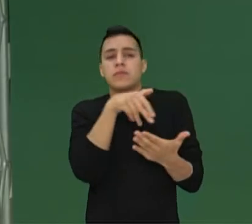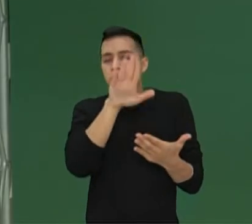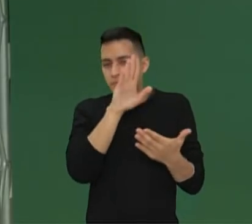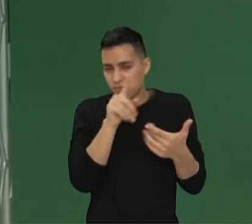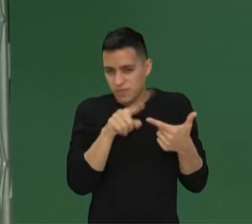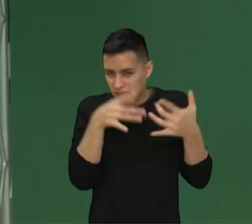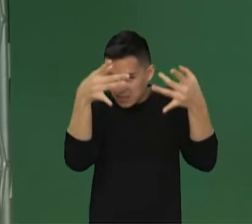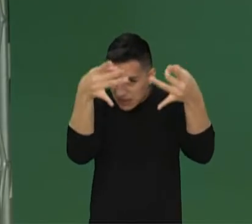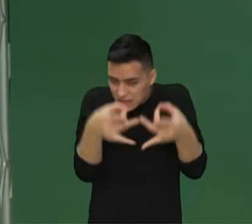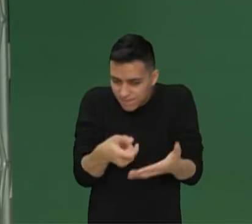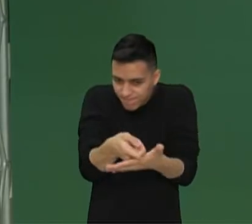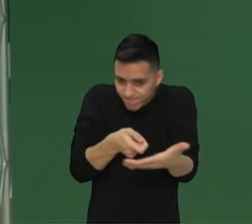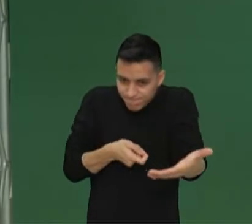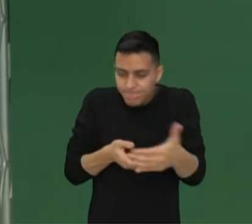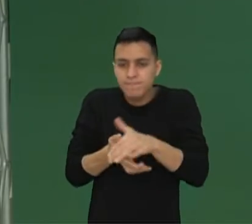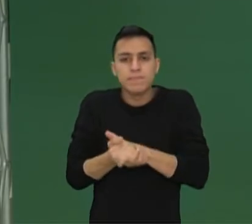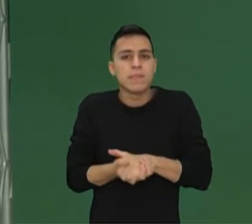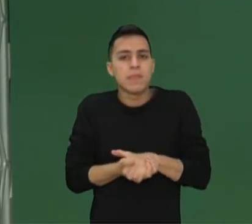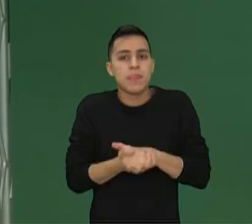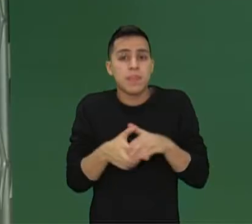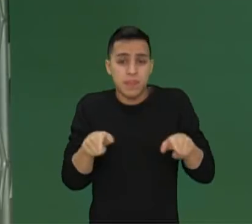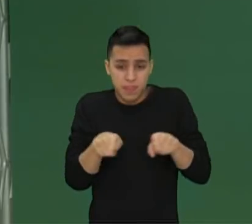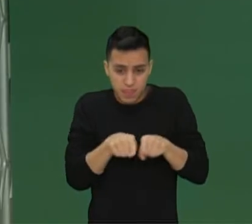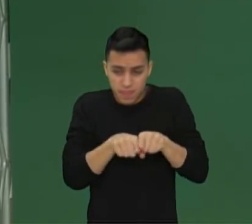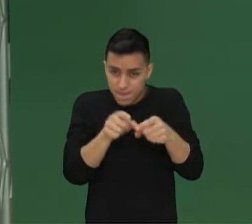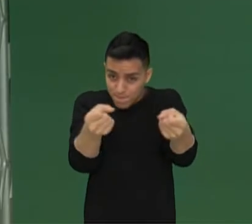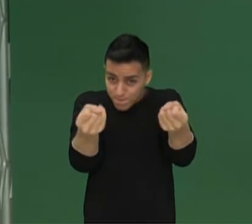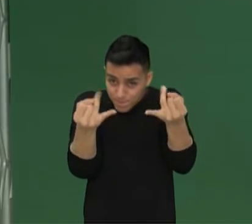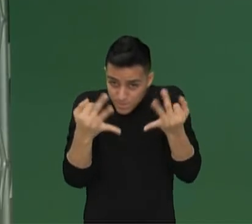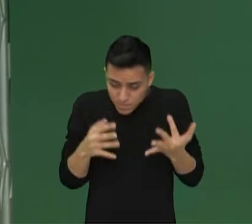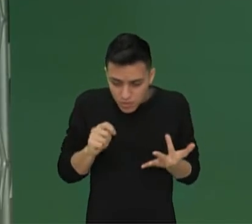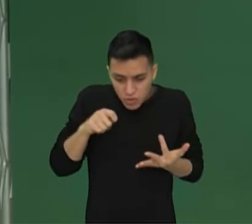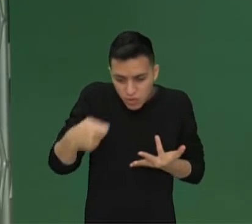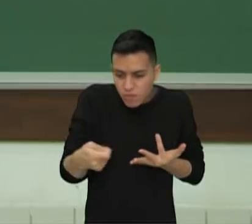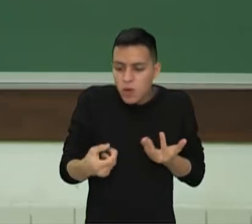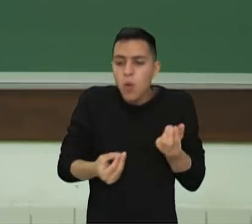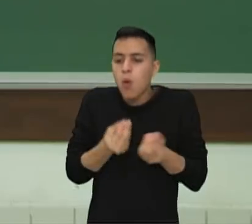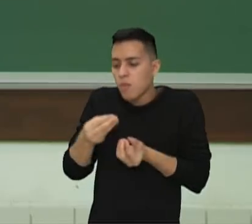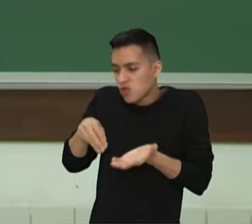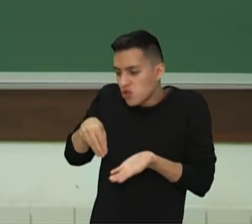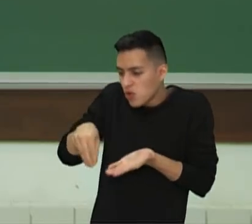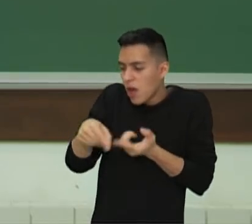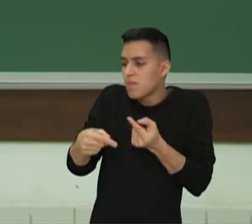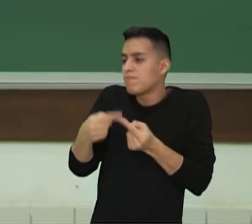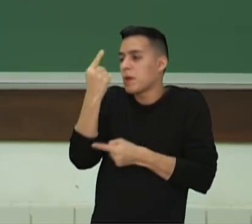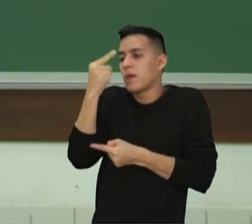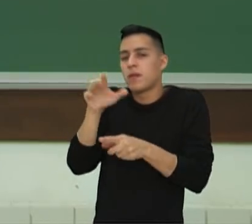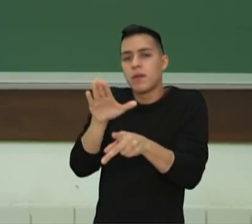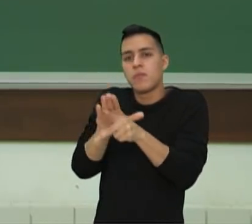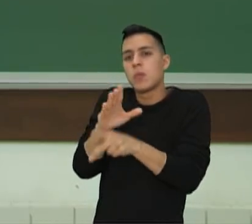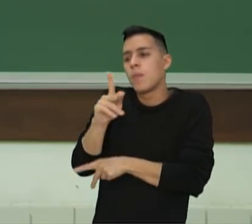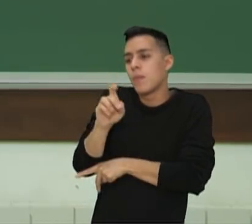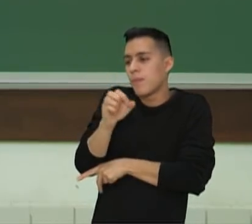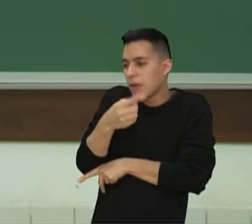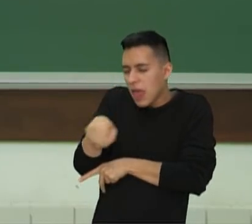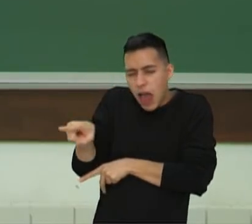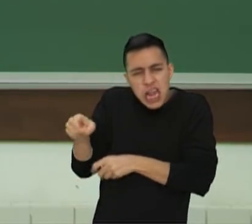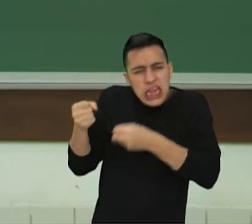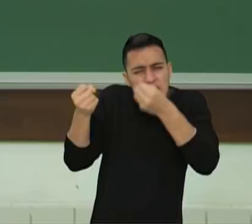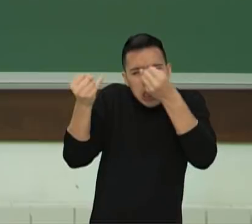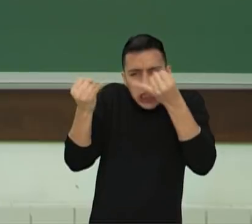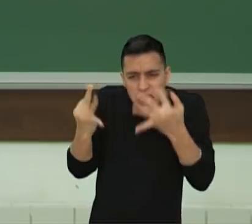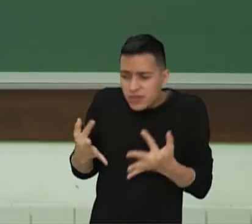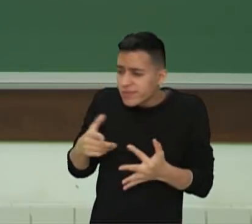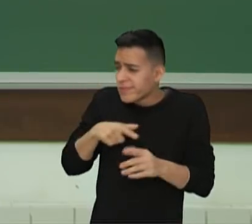E descreva em seu caderno. Né? Também comente sobre o lance regular do peão. Então, o peão, a gente falou aqui, tem